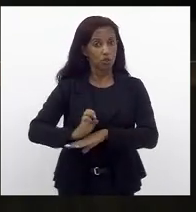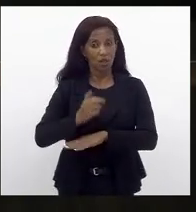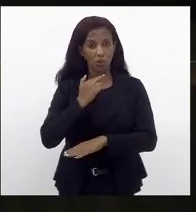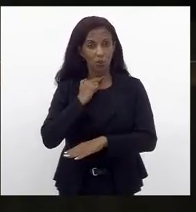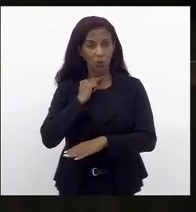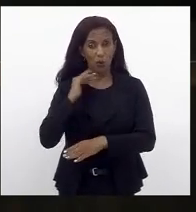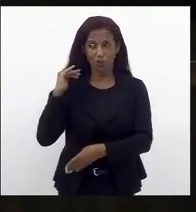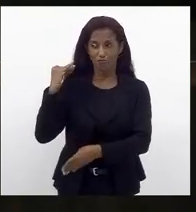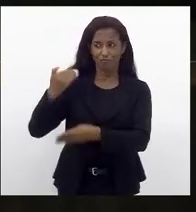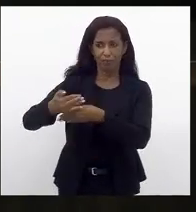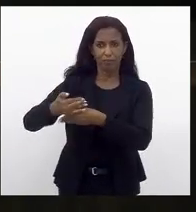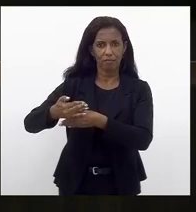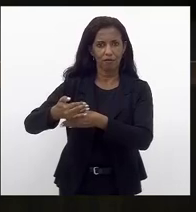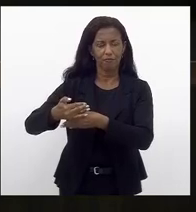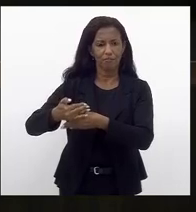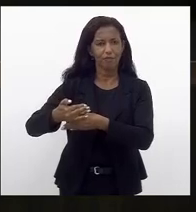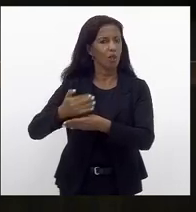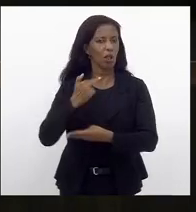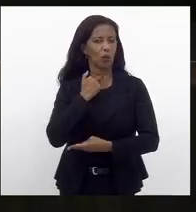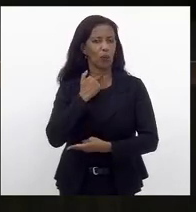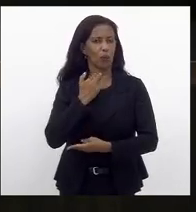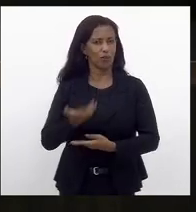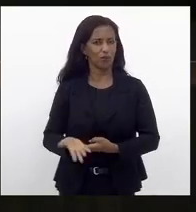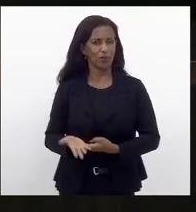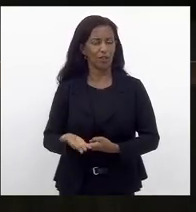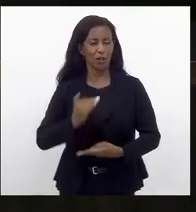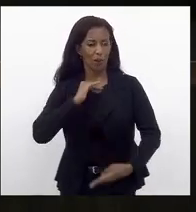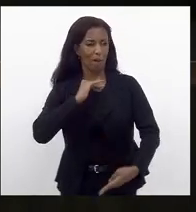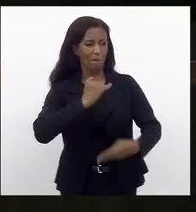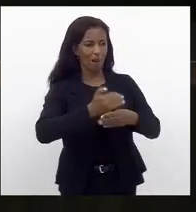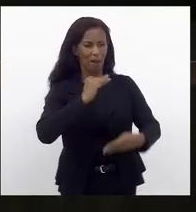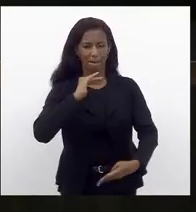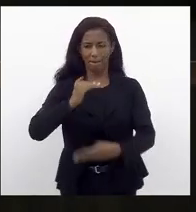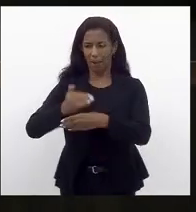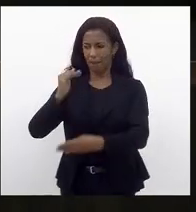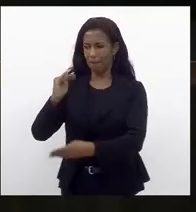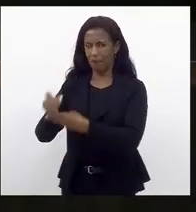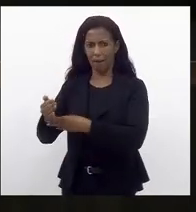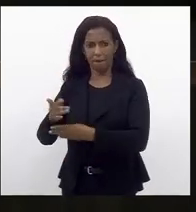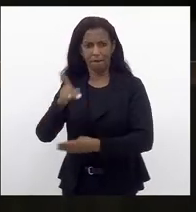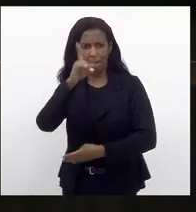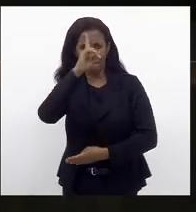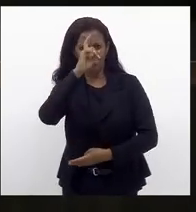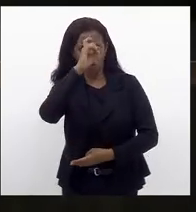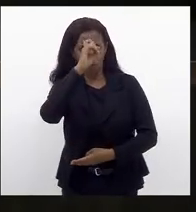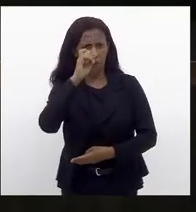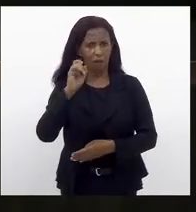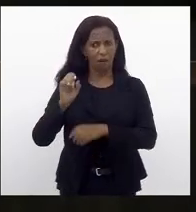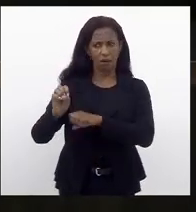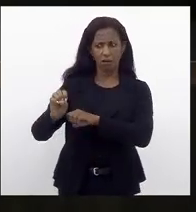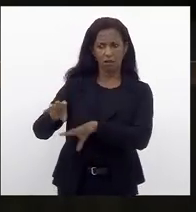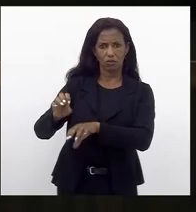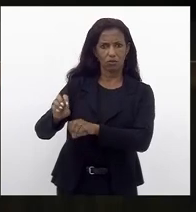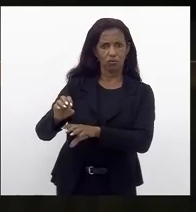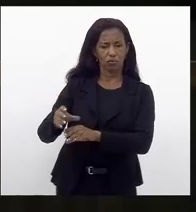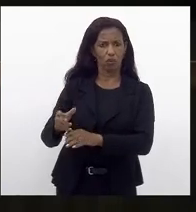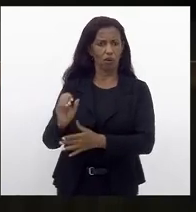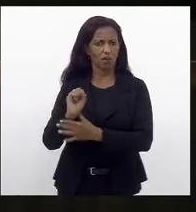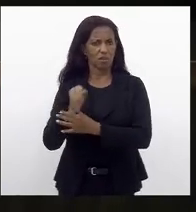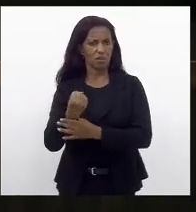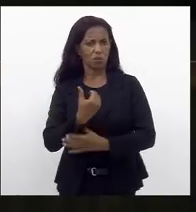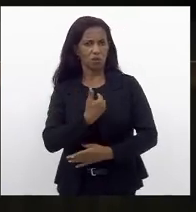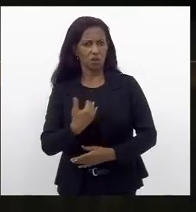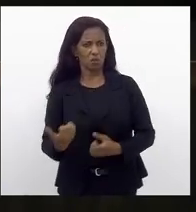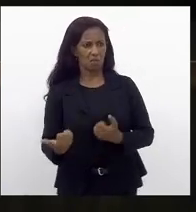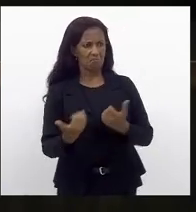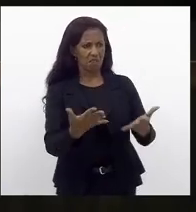pode fechar as suas portas não pode fechar as portas dos hospitais nas escolas entregar a segurança pública a